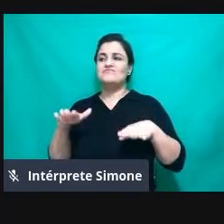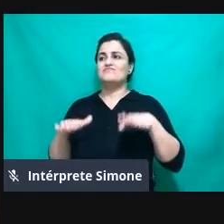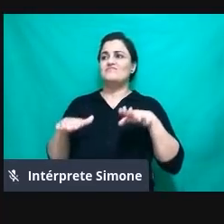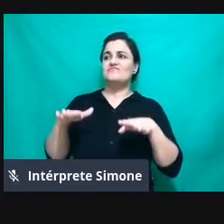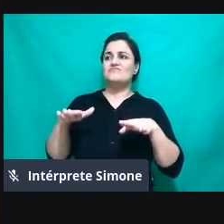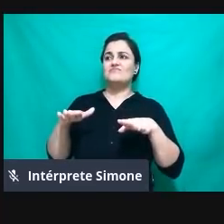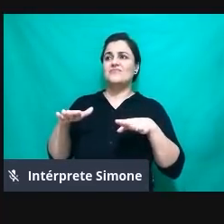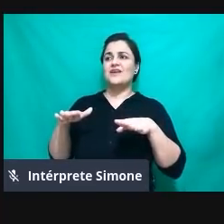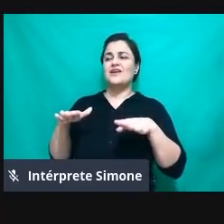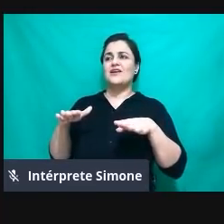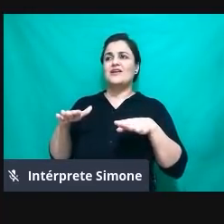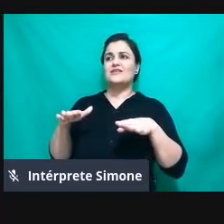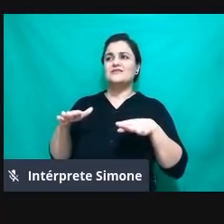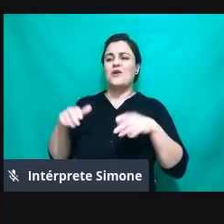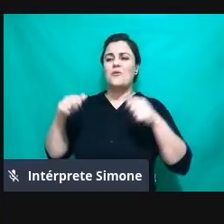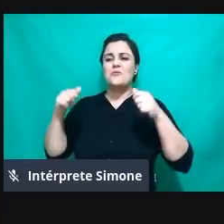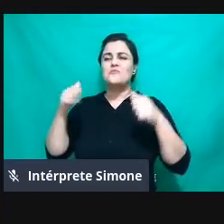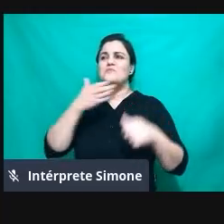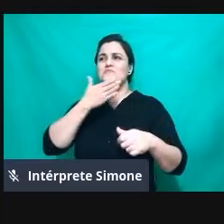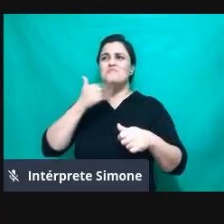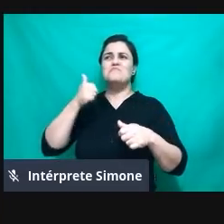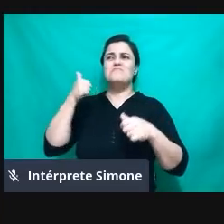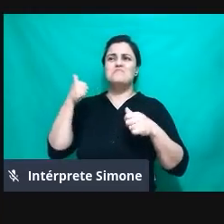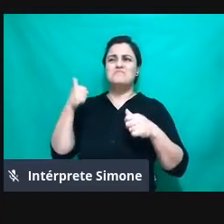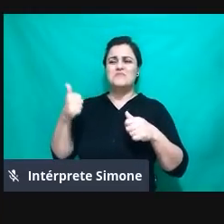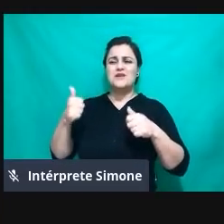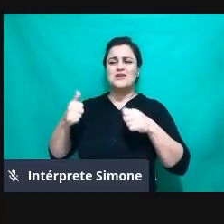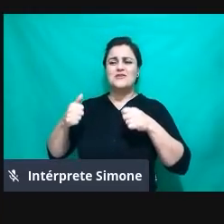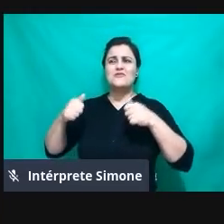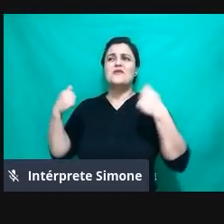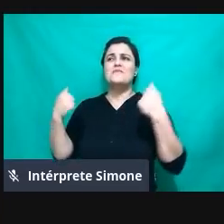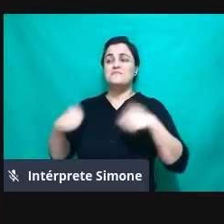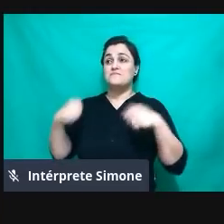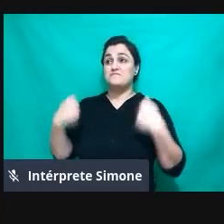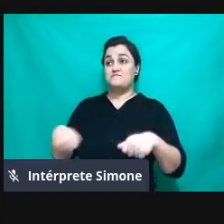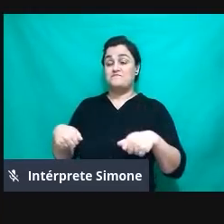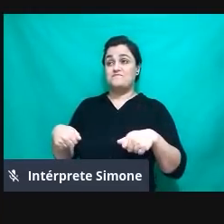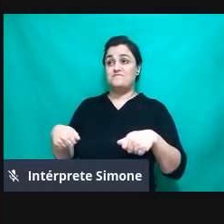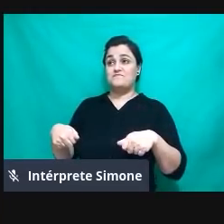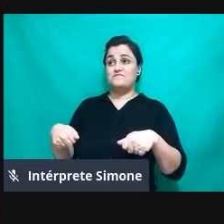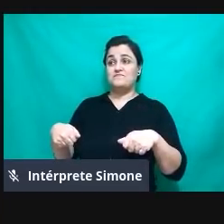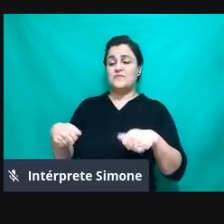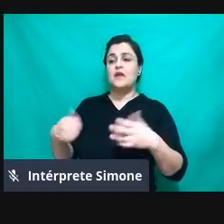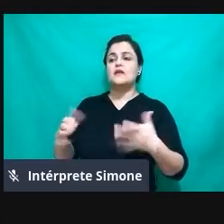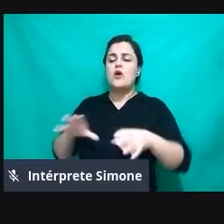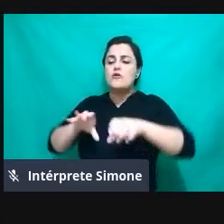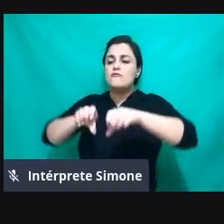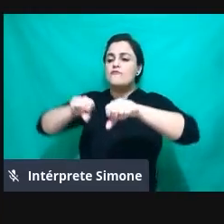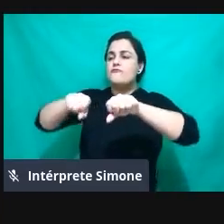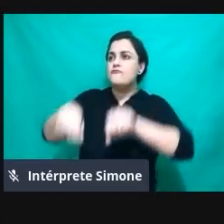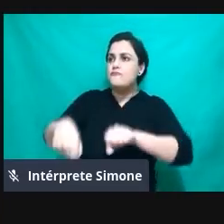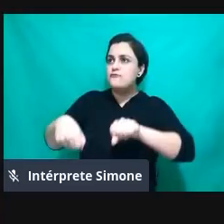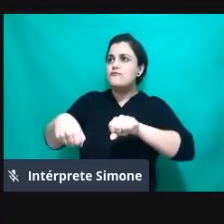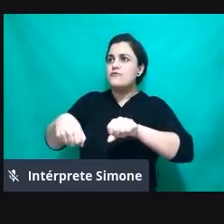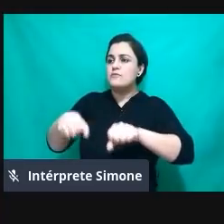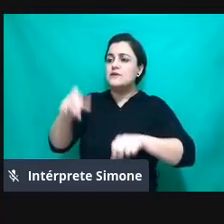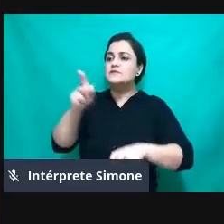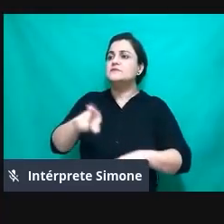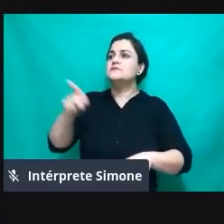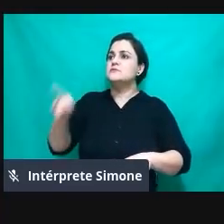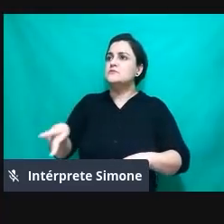Aí foram feitas as formações continuadas baseadas na BNCC e